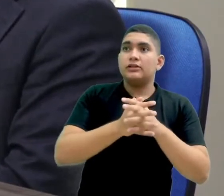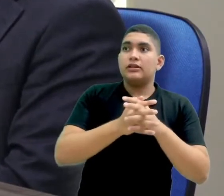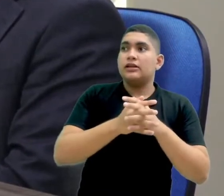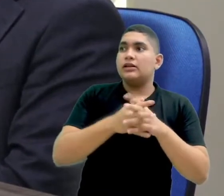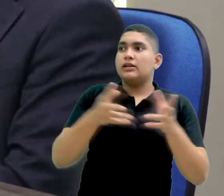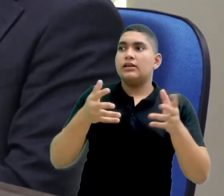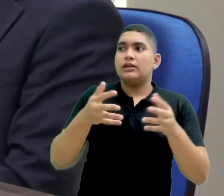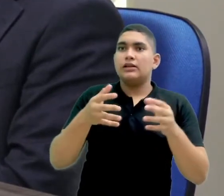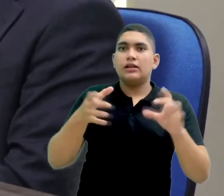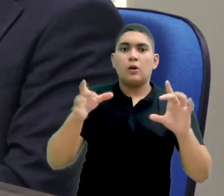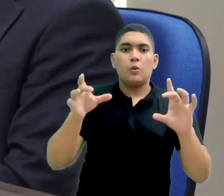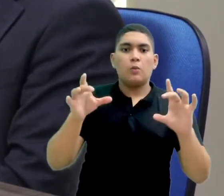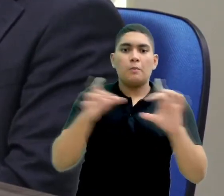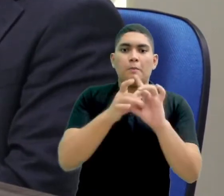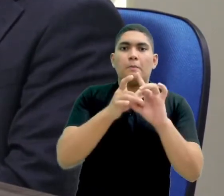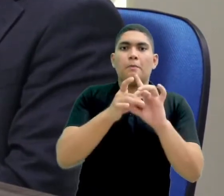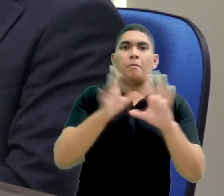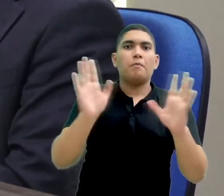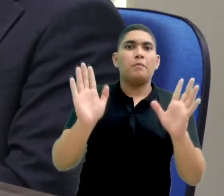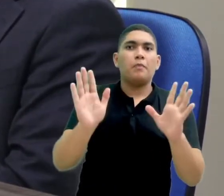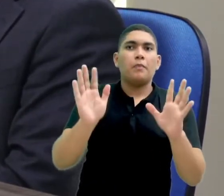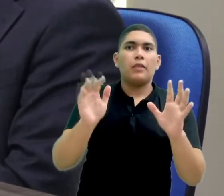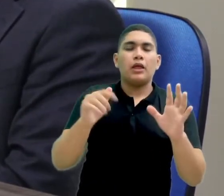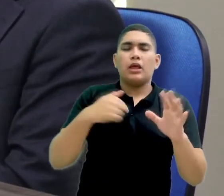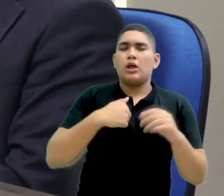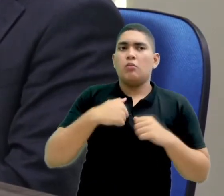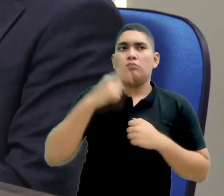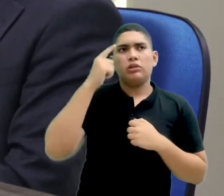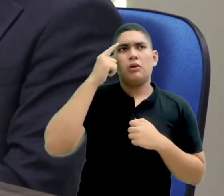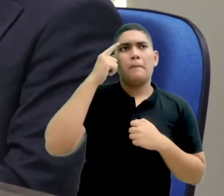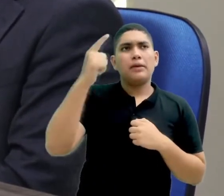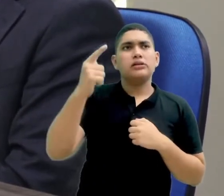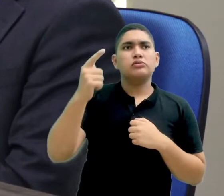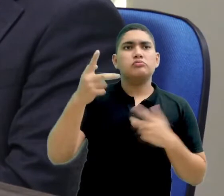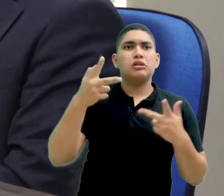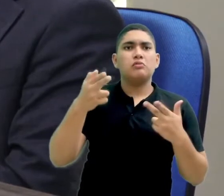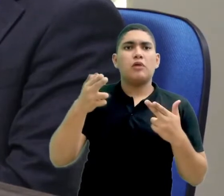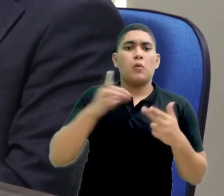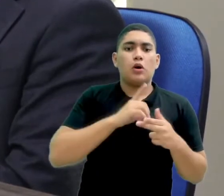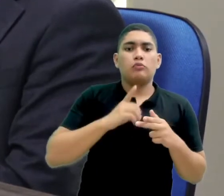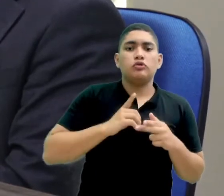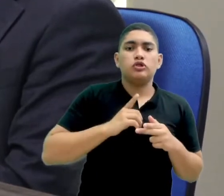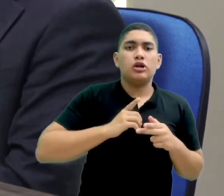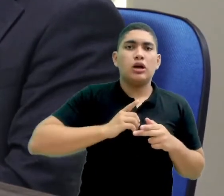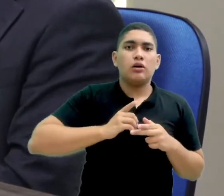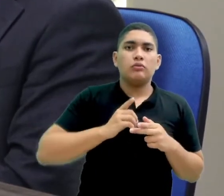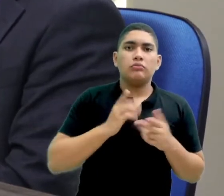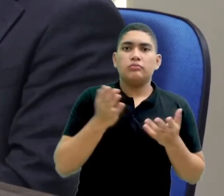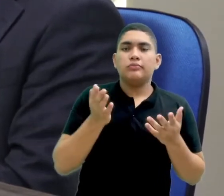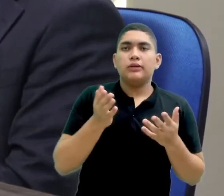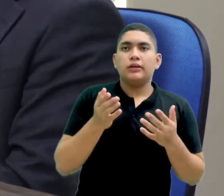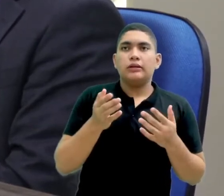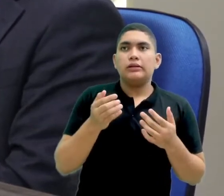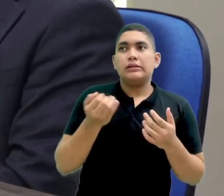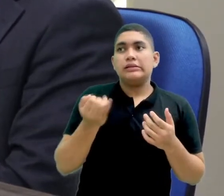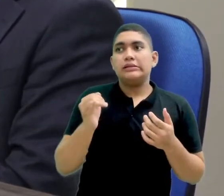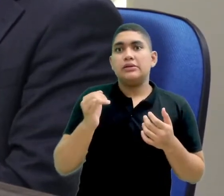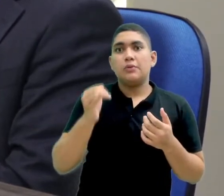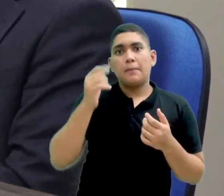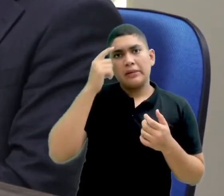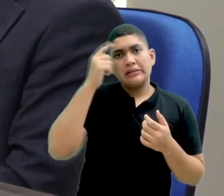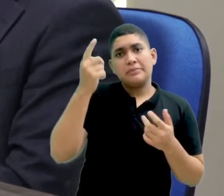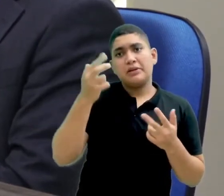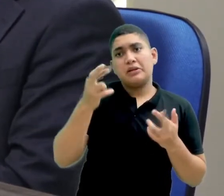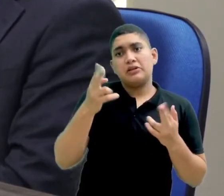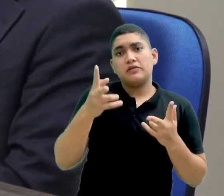que eu não penso igual ao diácono Adriano, e o pensamento dele, por ser diferente do meu, não está errado.